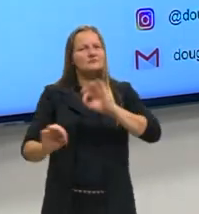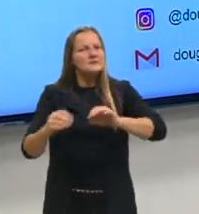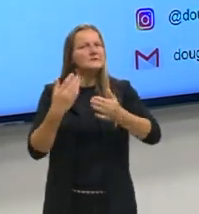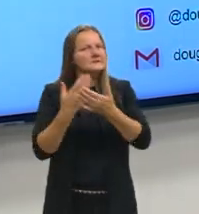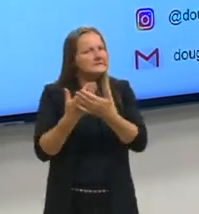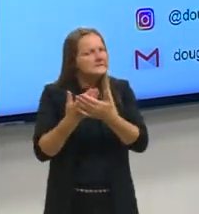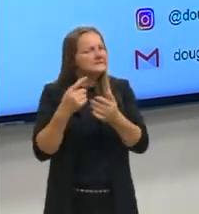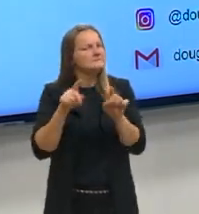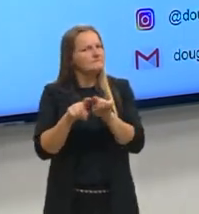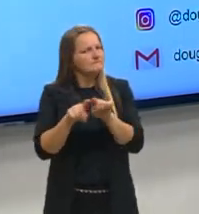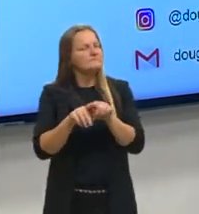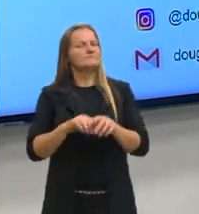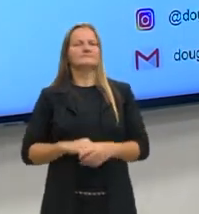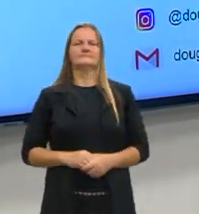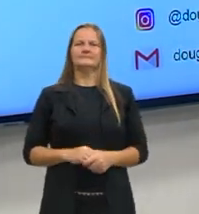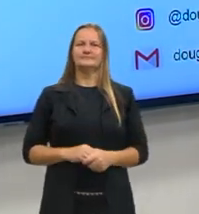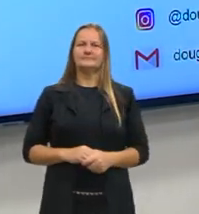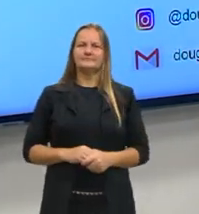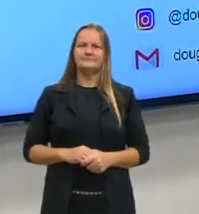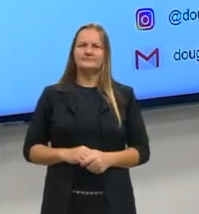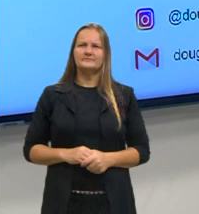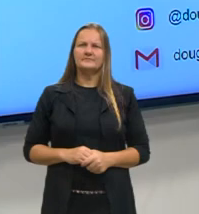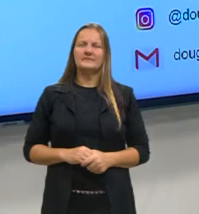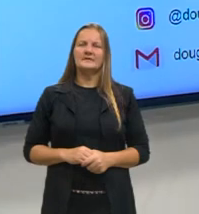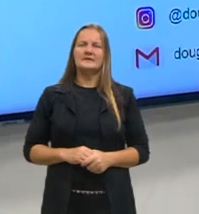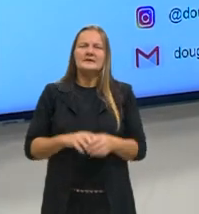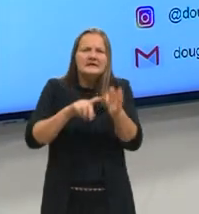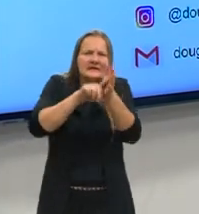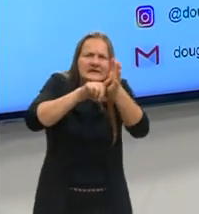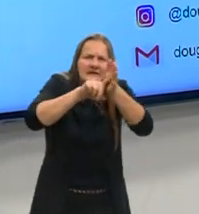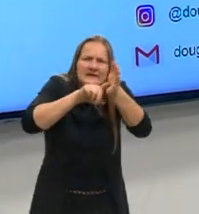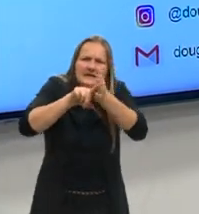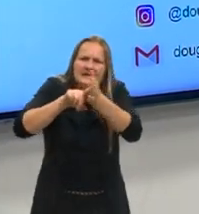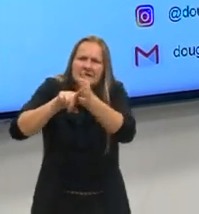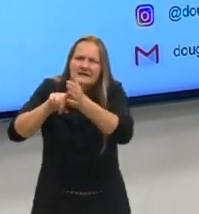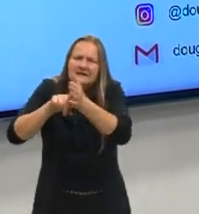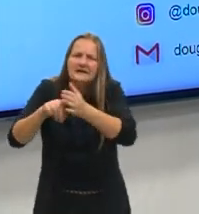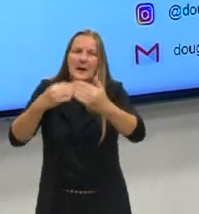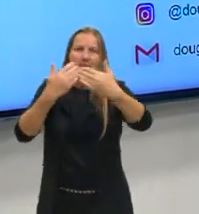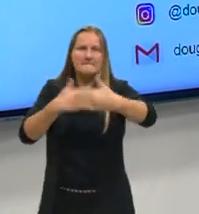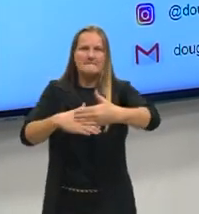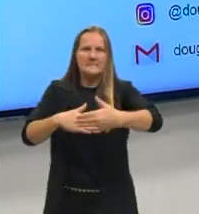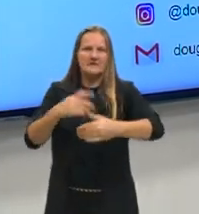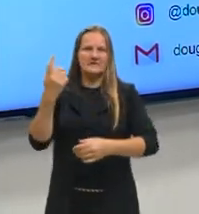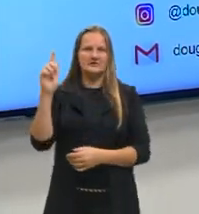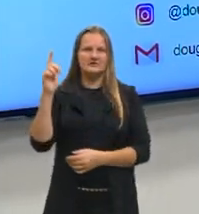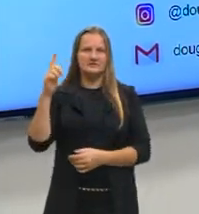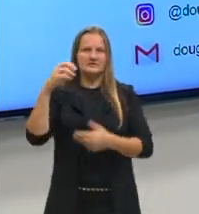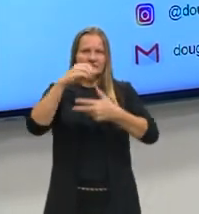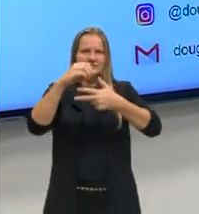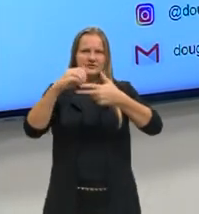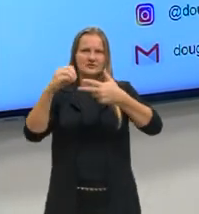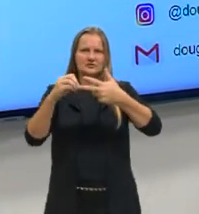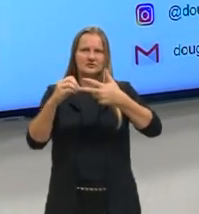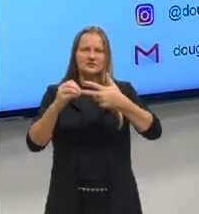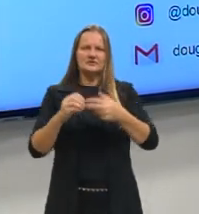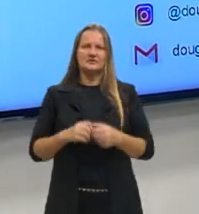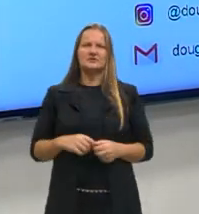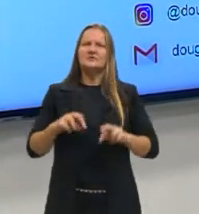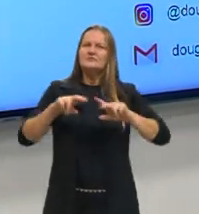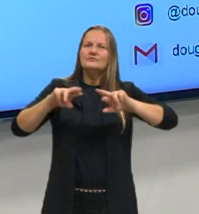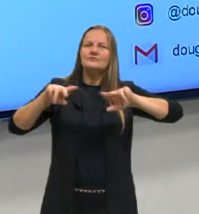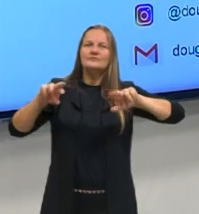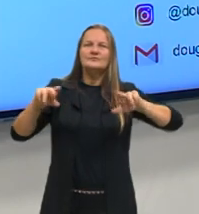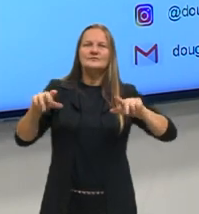aí também tá a gurizada fazendo análise então da prova de geografia do ENEM ela não vai mudar